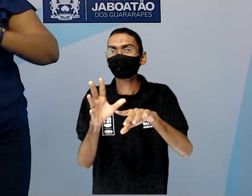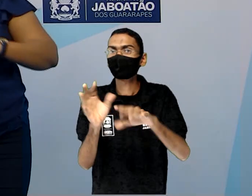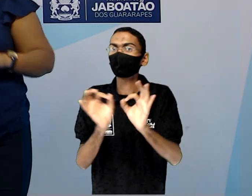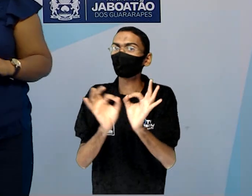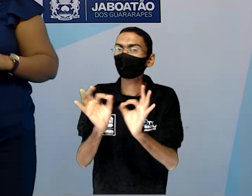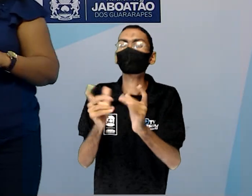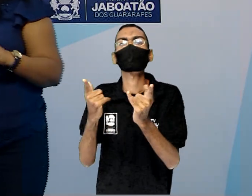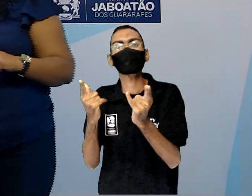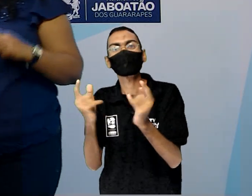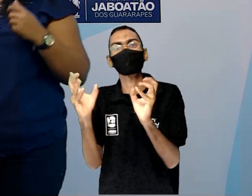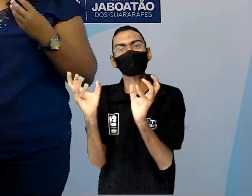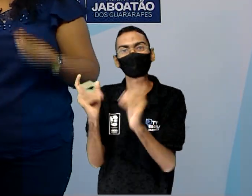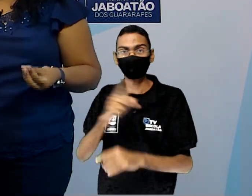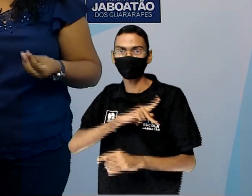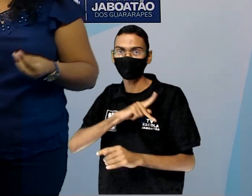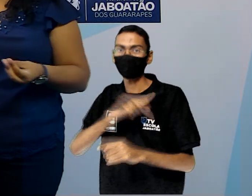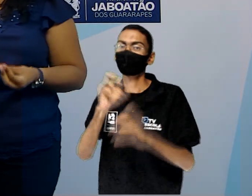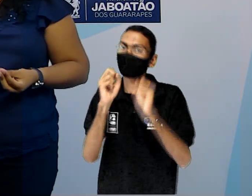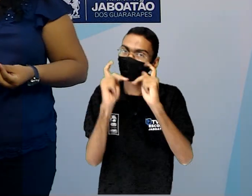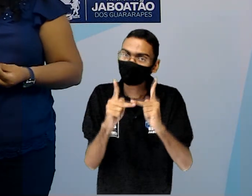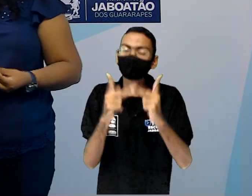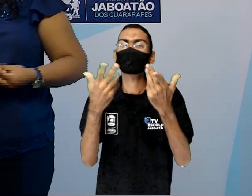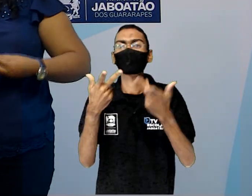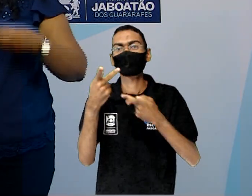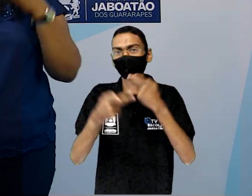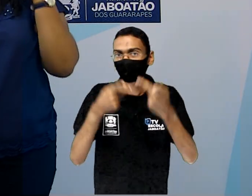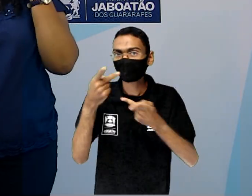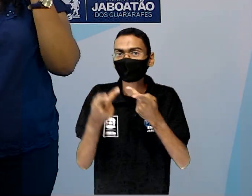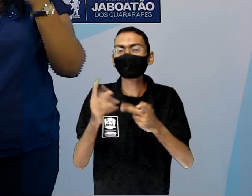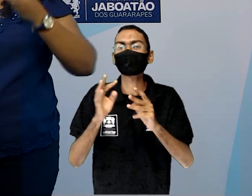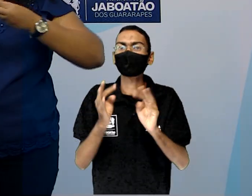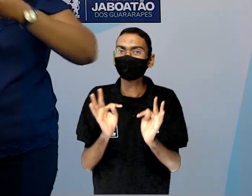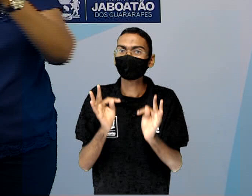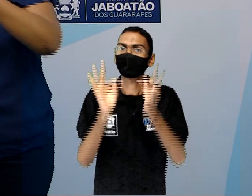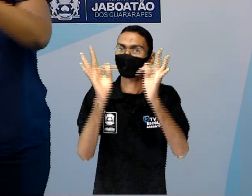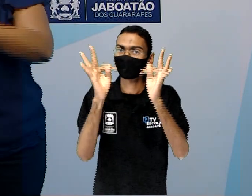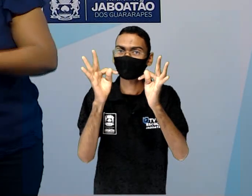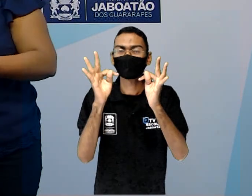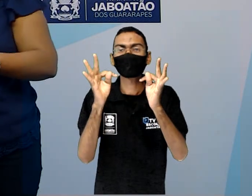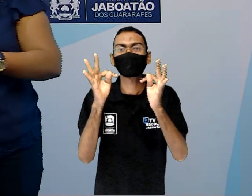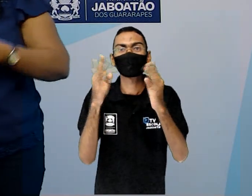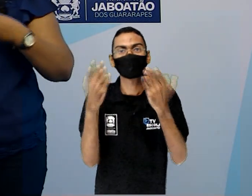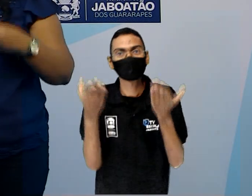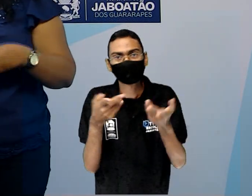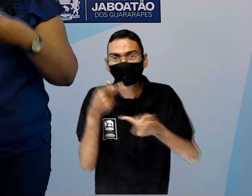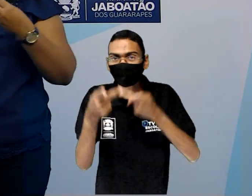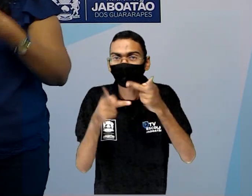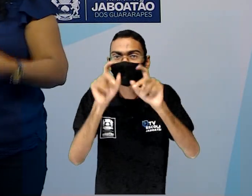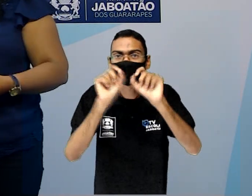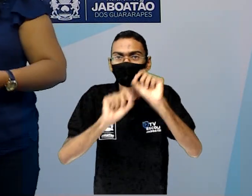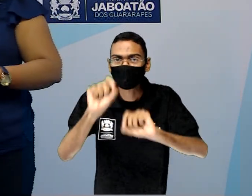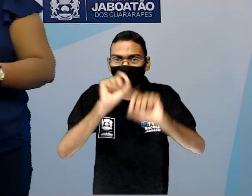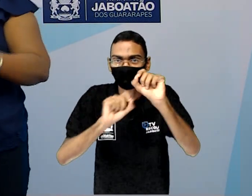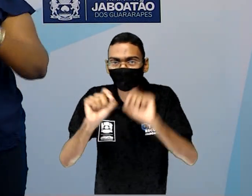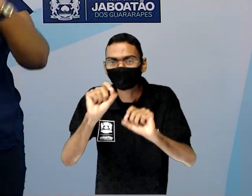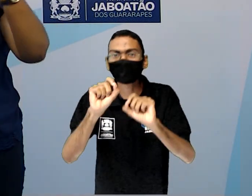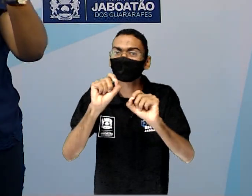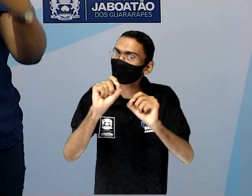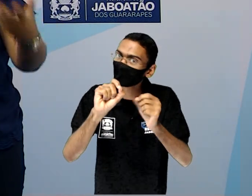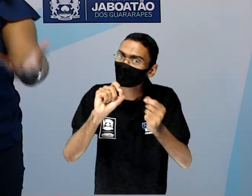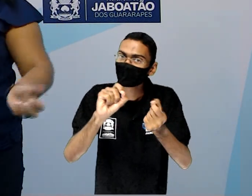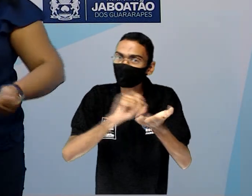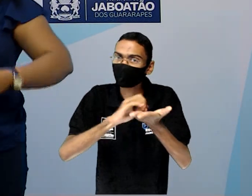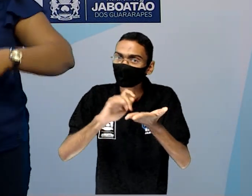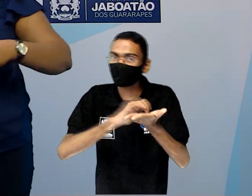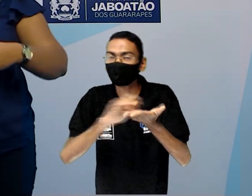comigo. Seguinte, quando a gente fala de tecnologia, a gente acaba remetendo de imediato às questões digitais. Seja